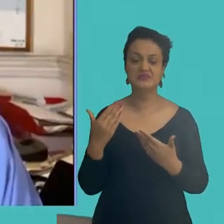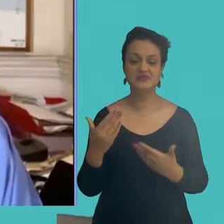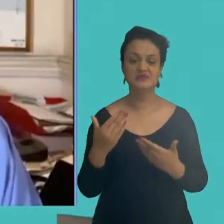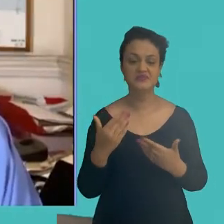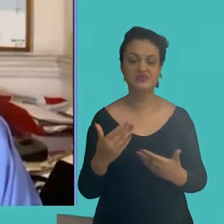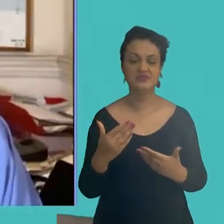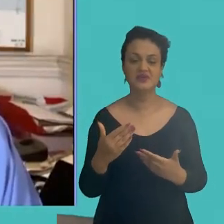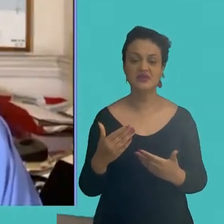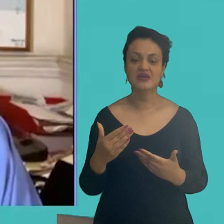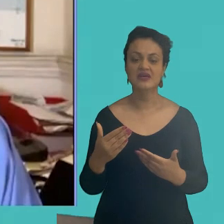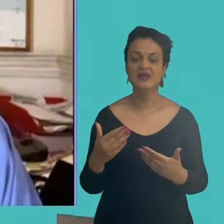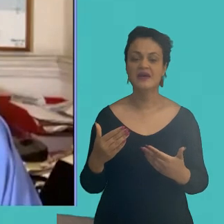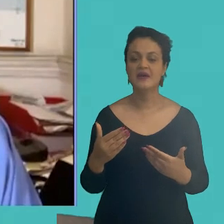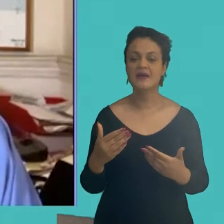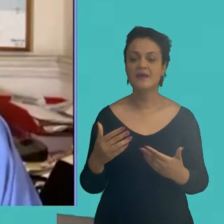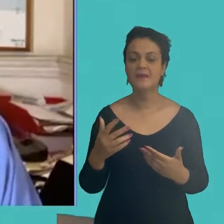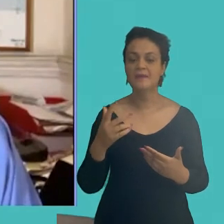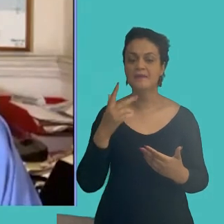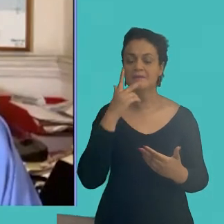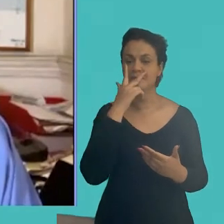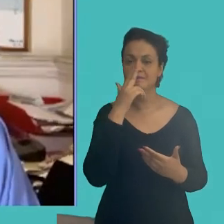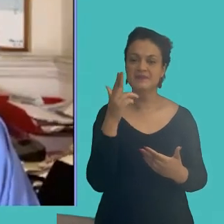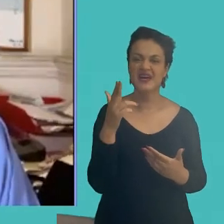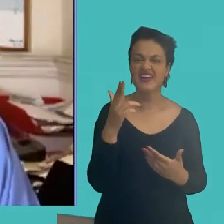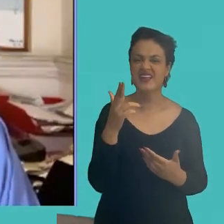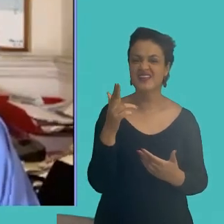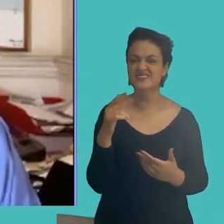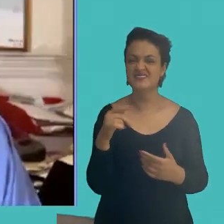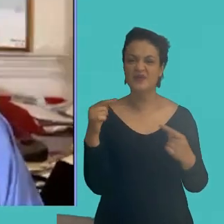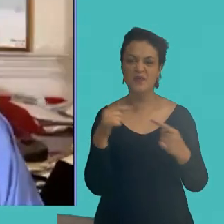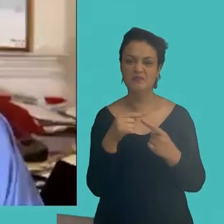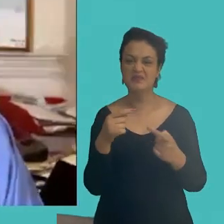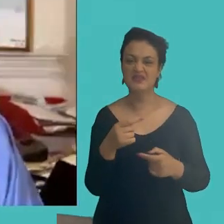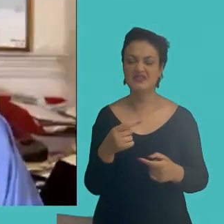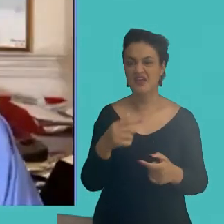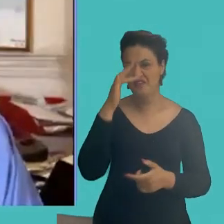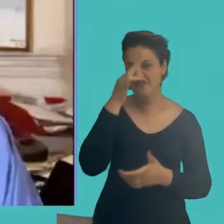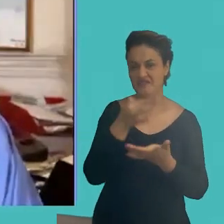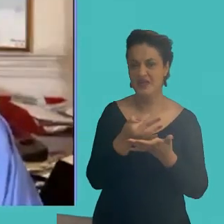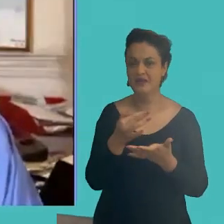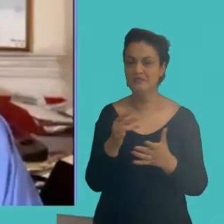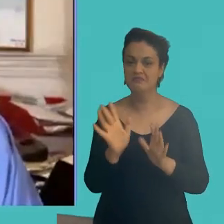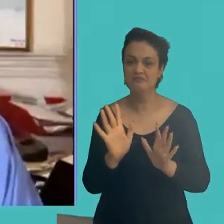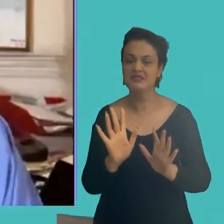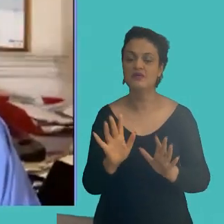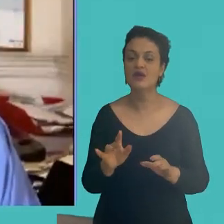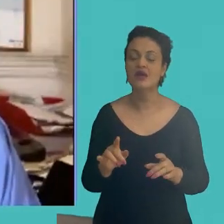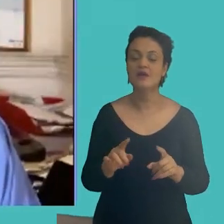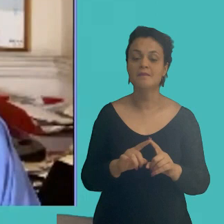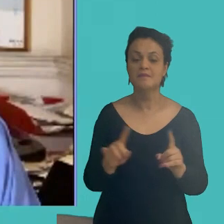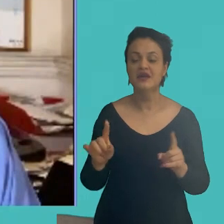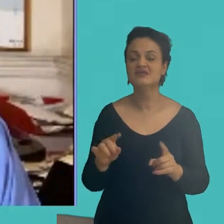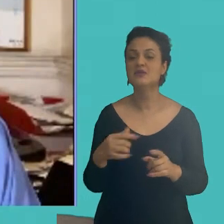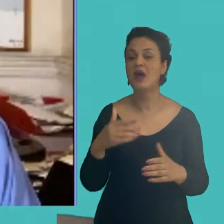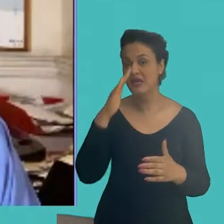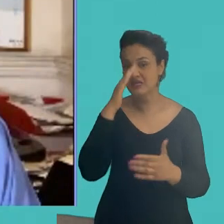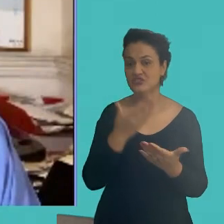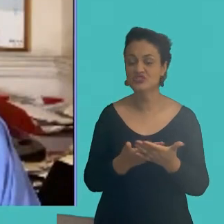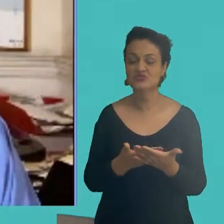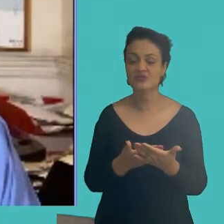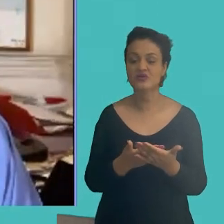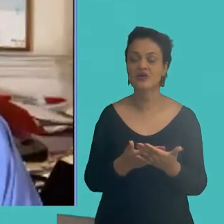daí escorrega para o campo da crença e da fé pessoal, mas cada vez mais convencido daquilo que se